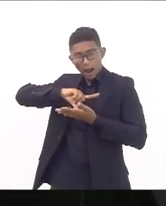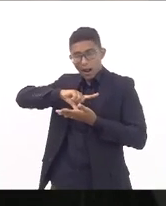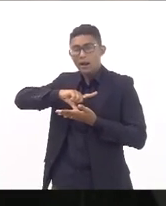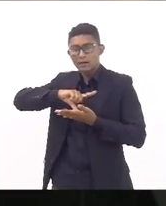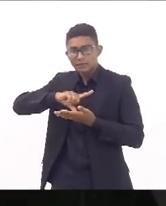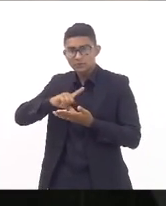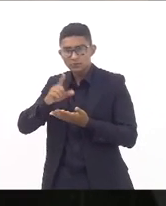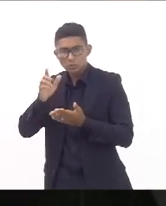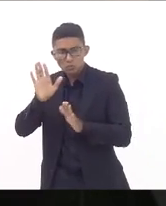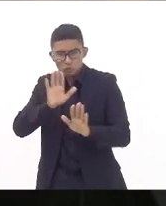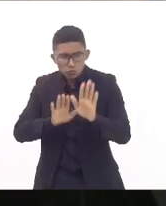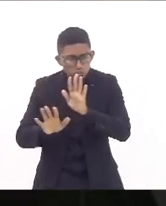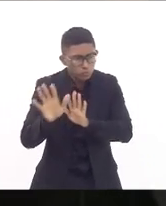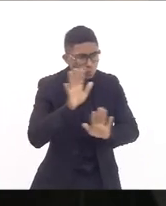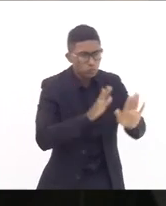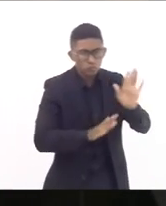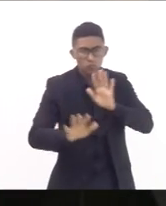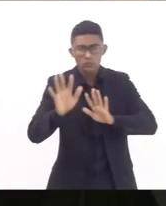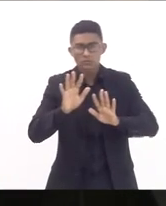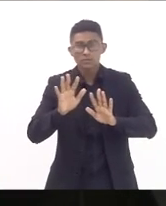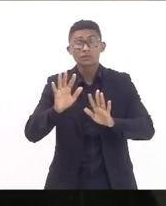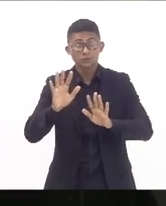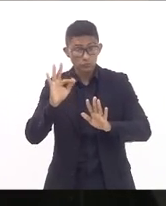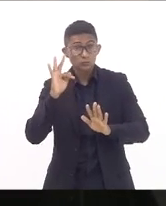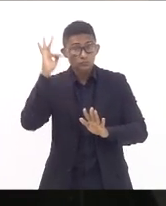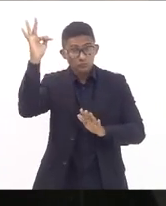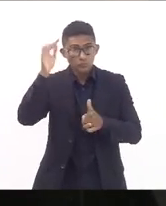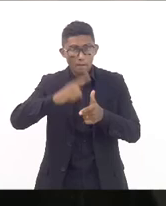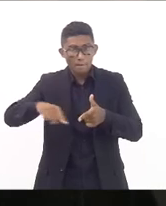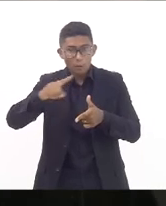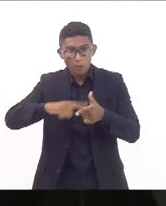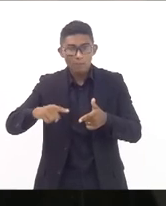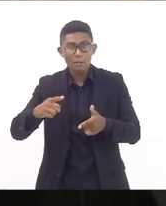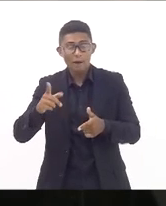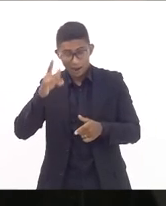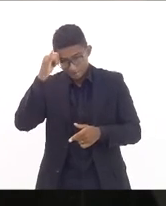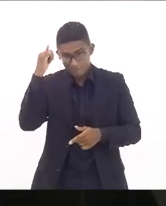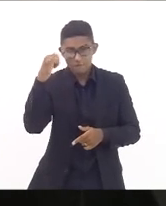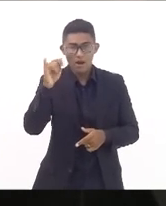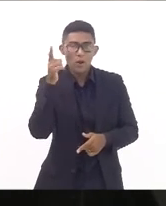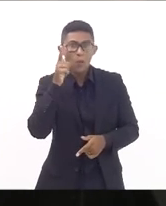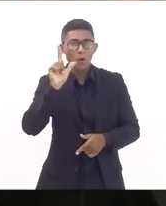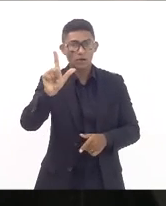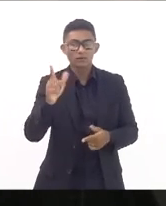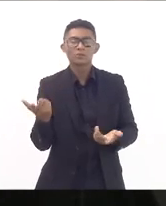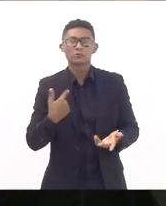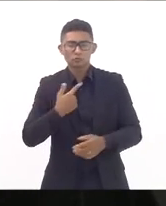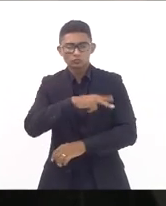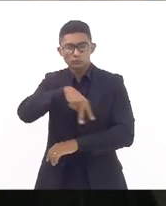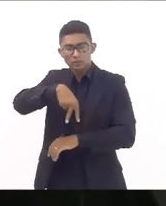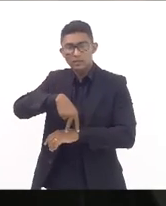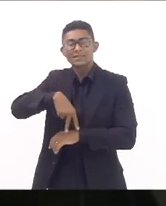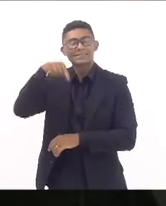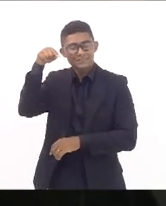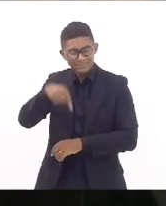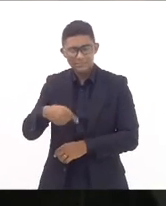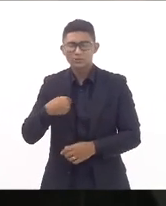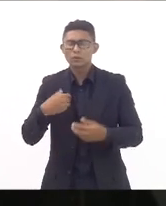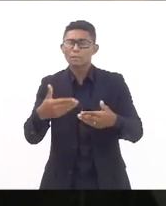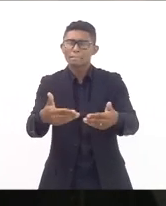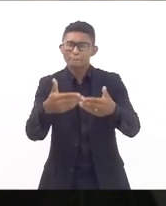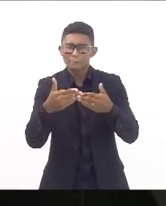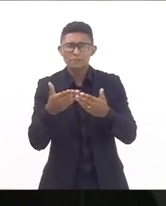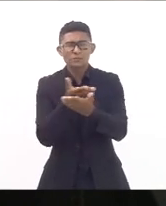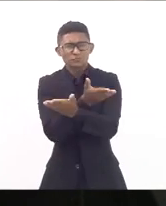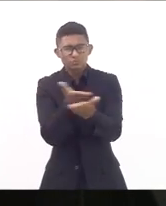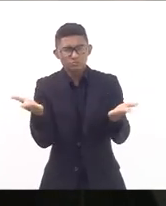problema futuro para a nossa nação. Então, eu venho até aqui, senhora presidente, pedir aos nossos amigos colegas,